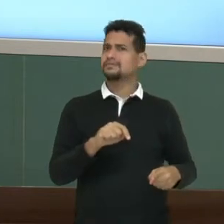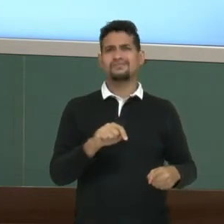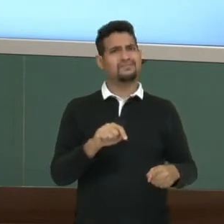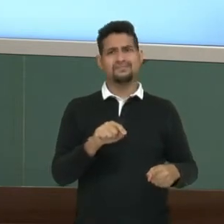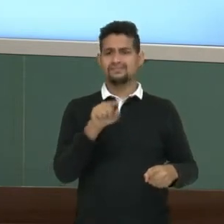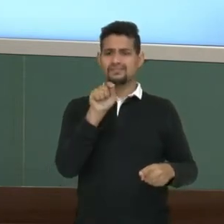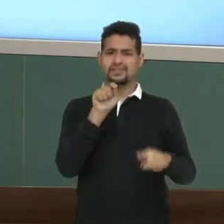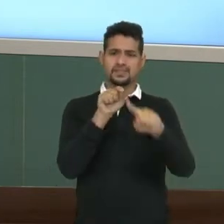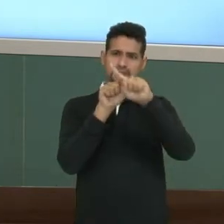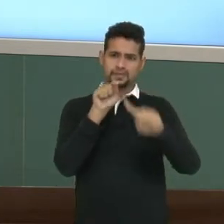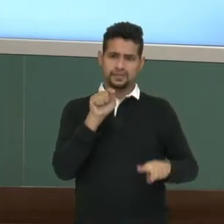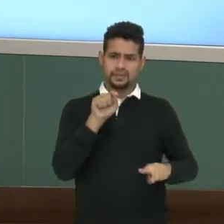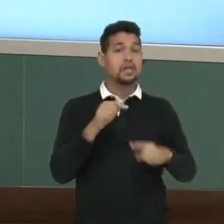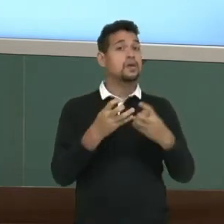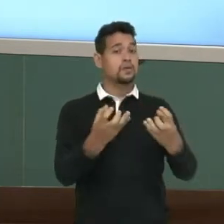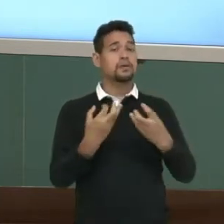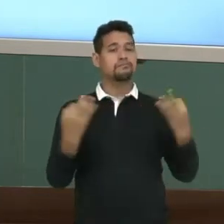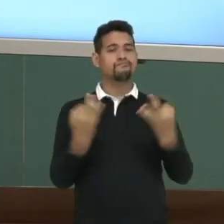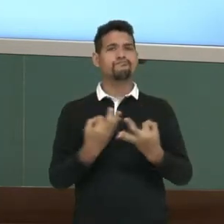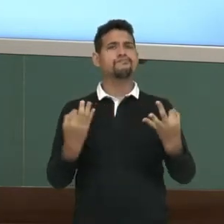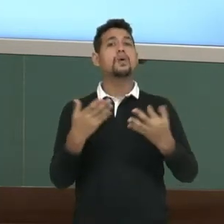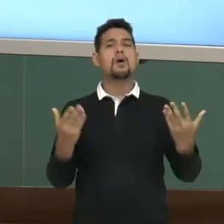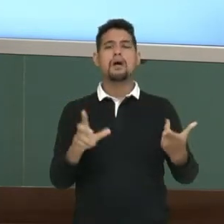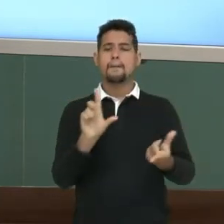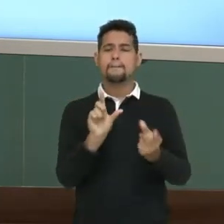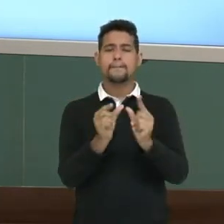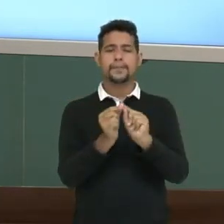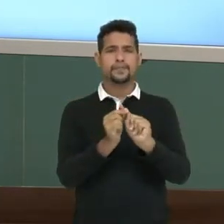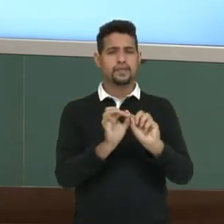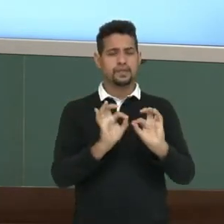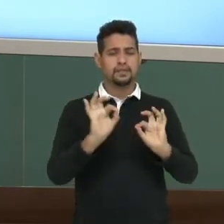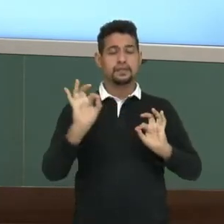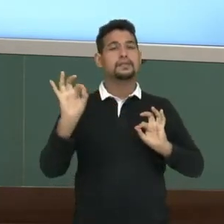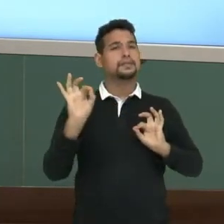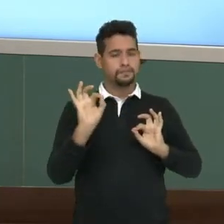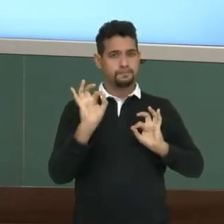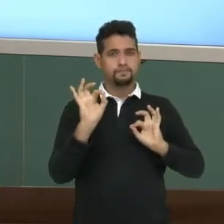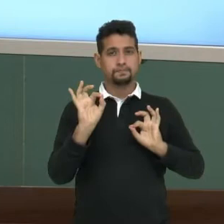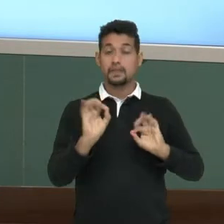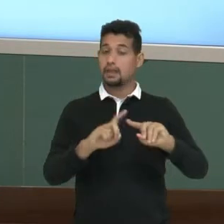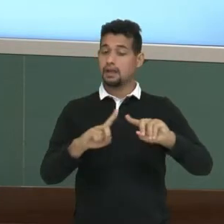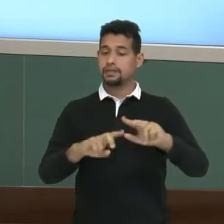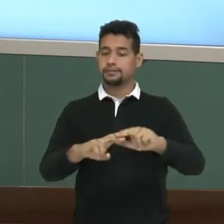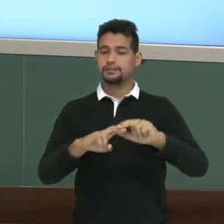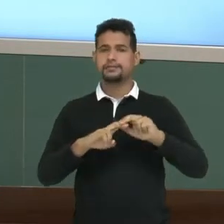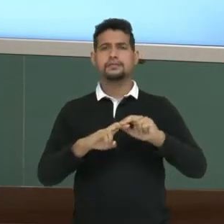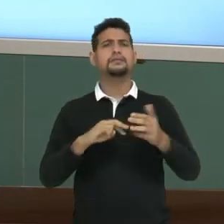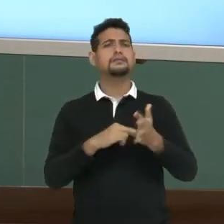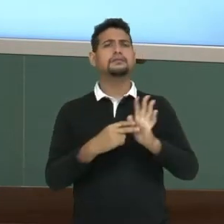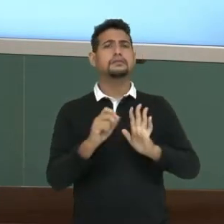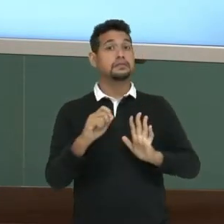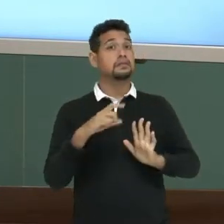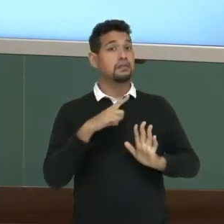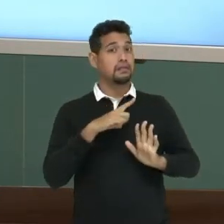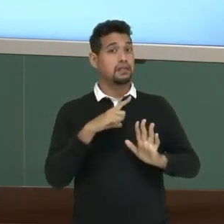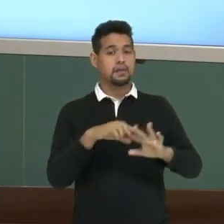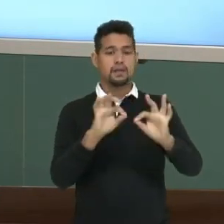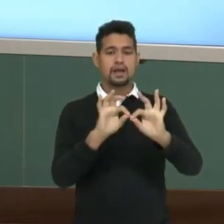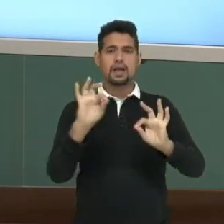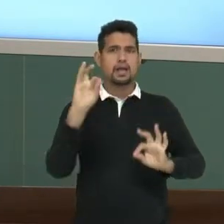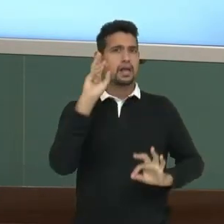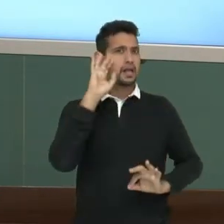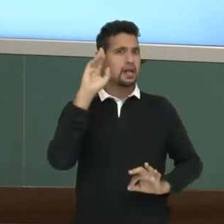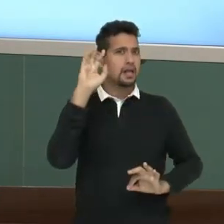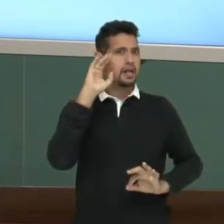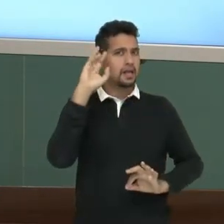quero. Eu quero exatamente a menor distância entre o ponto e a reta. Para isso, ela vai ter uma reta imaginária passando